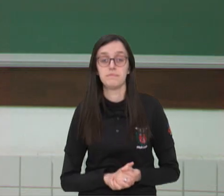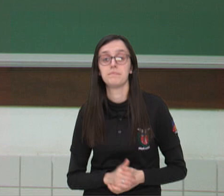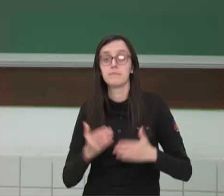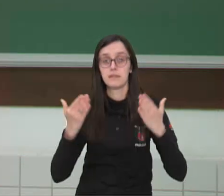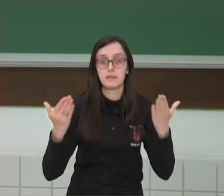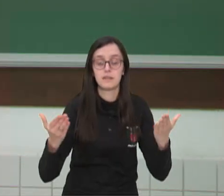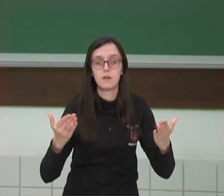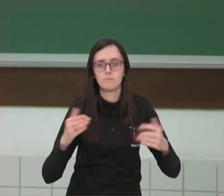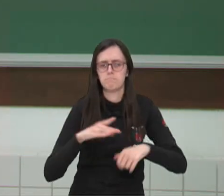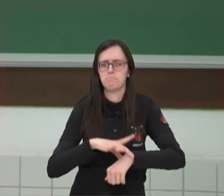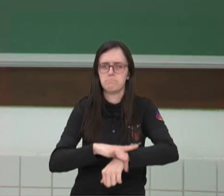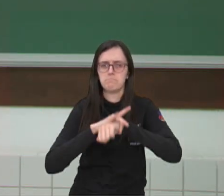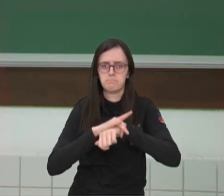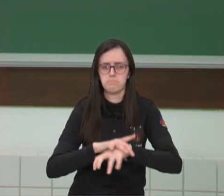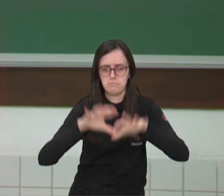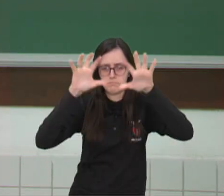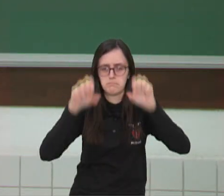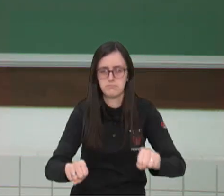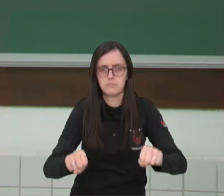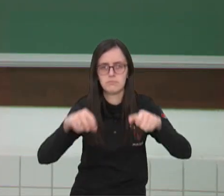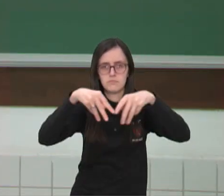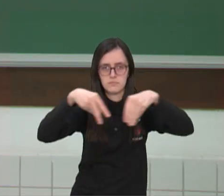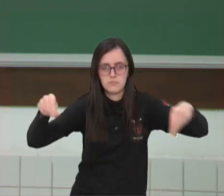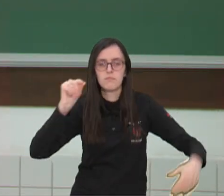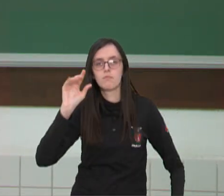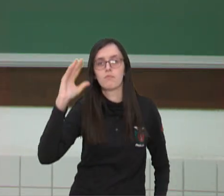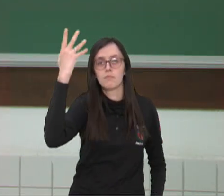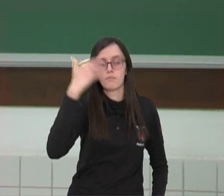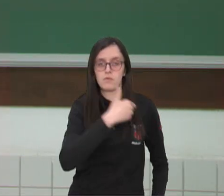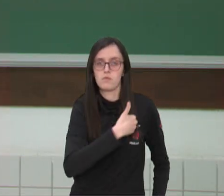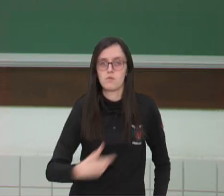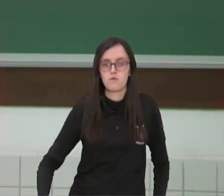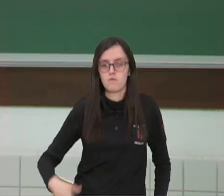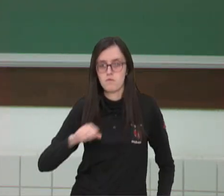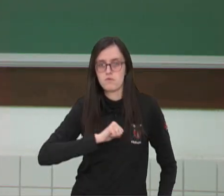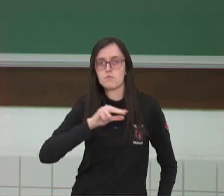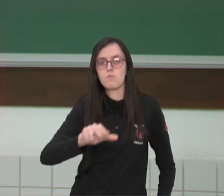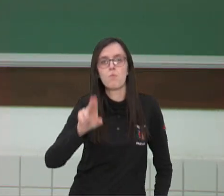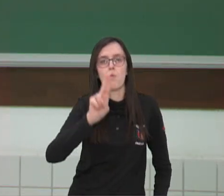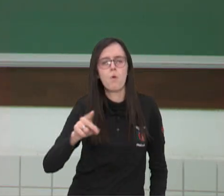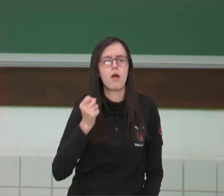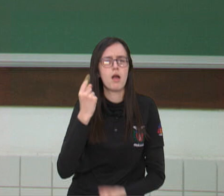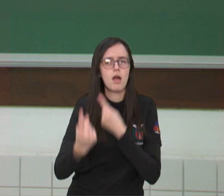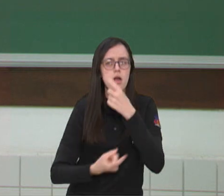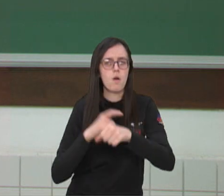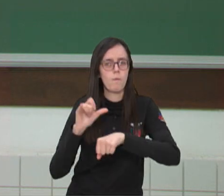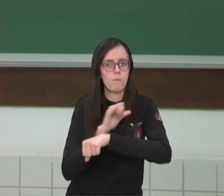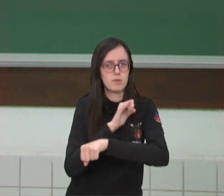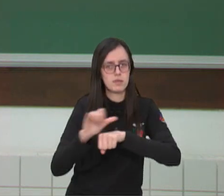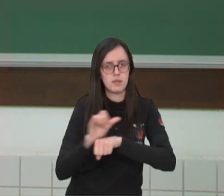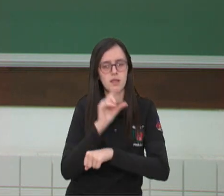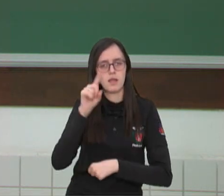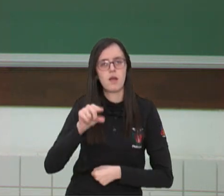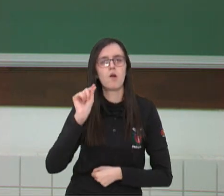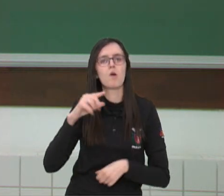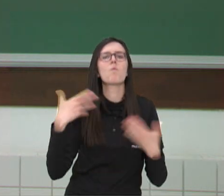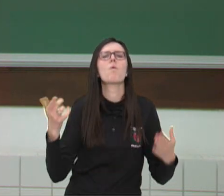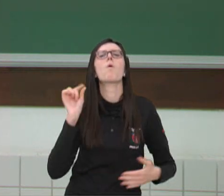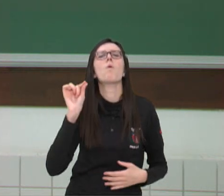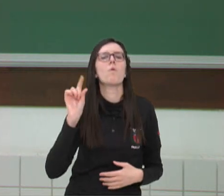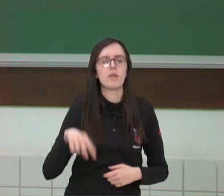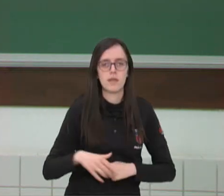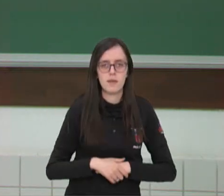Então, para garantir a posse desse território, o governo português utilizou de algumas estratégias. A questão é